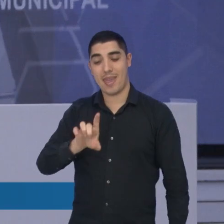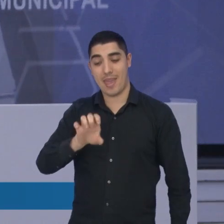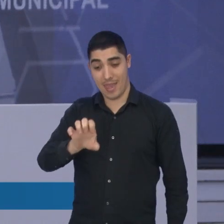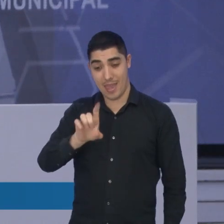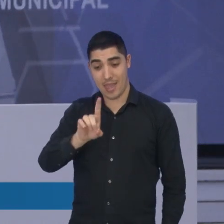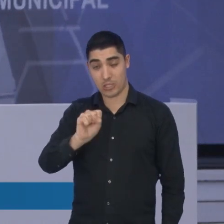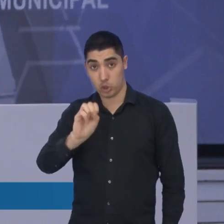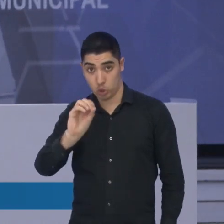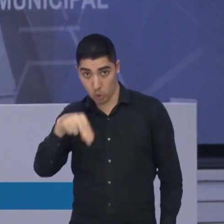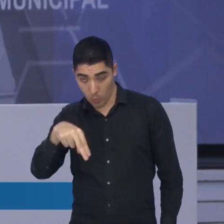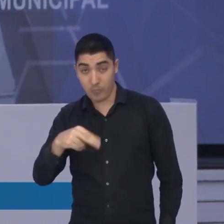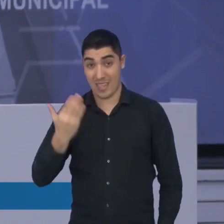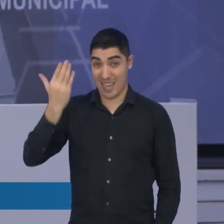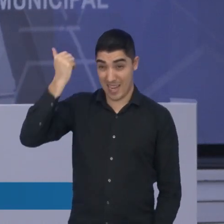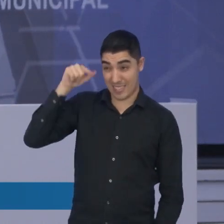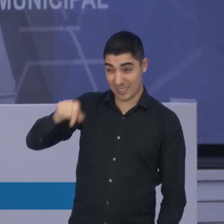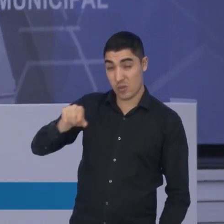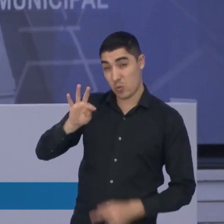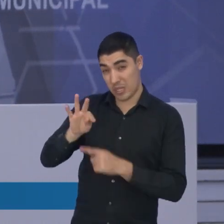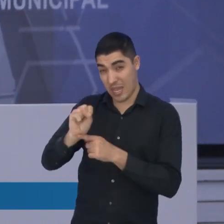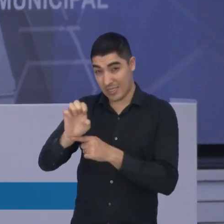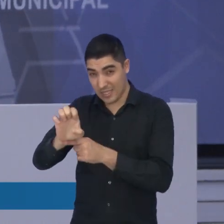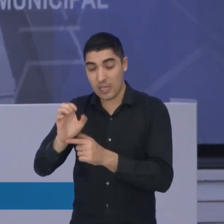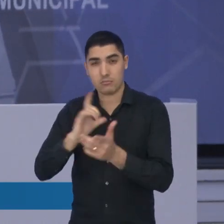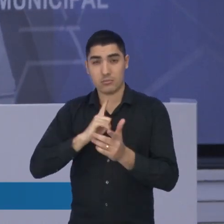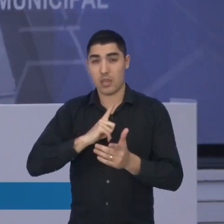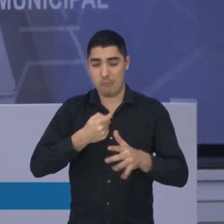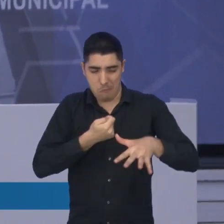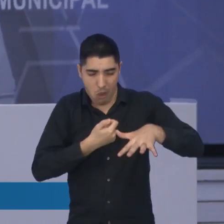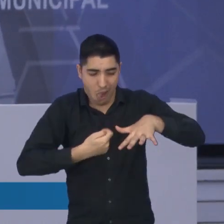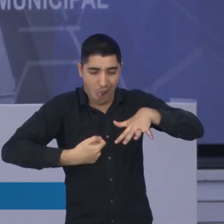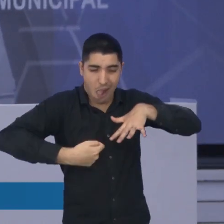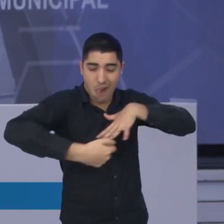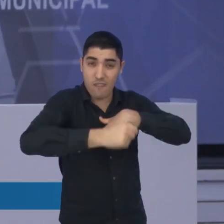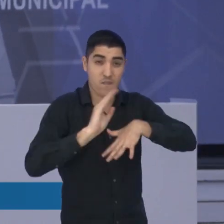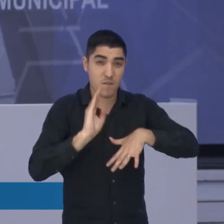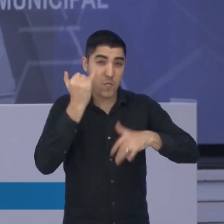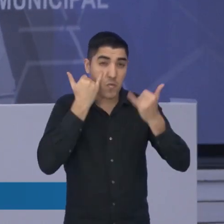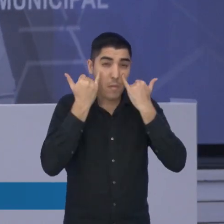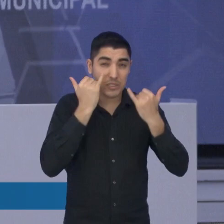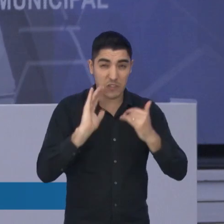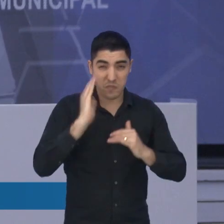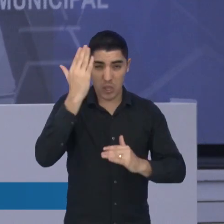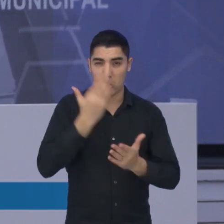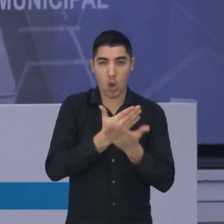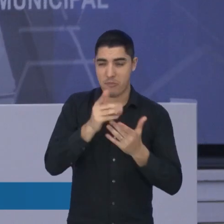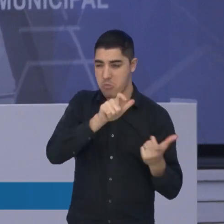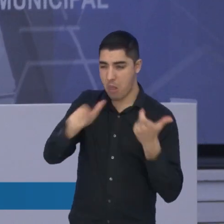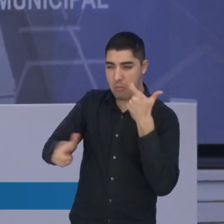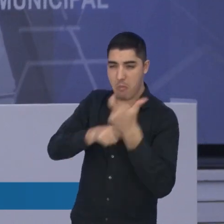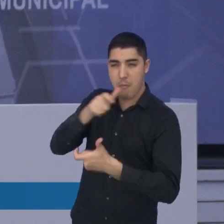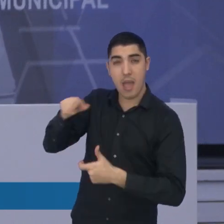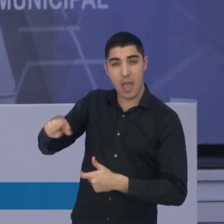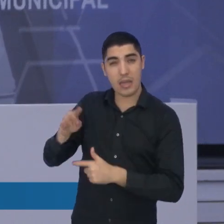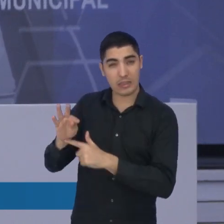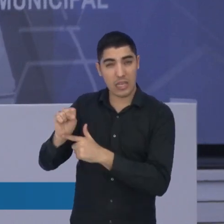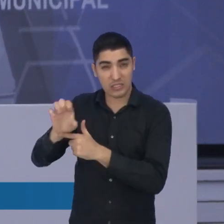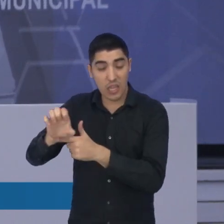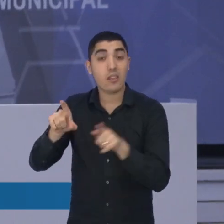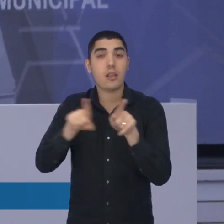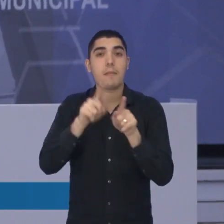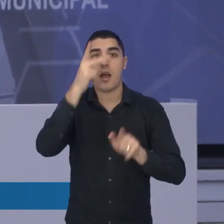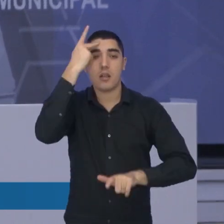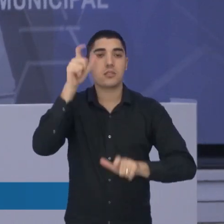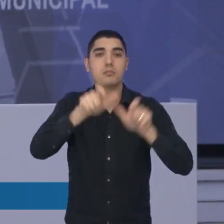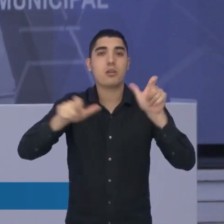estava sendo bombardeado por fake news, cobranças infundadas de partidos políticos e a ameaça da impressão do voto.